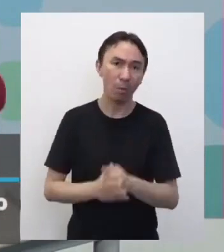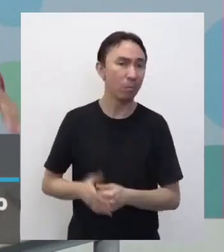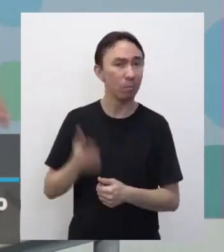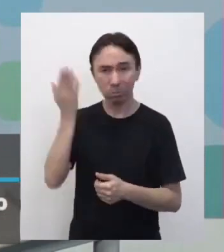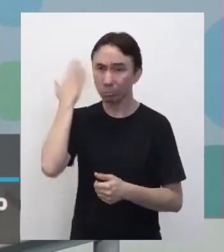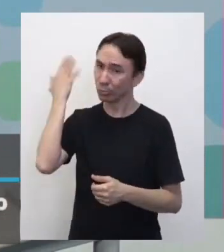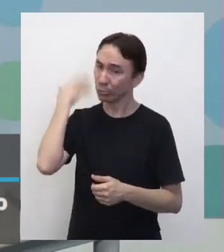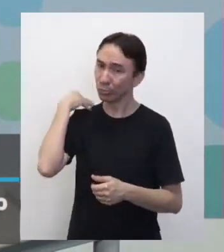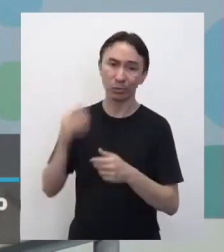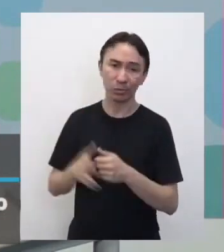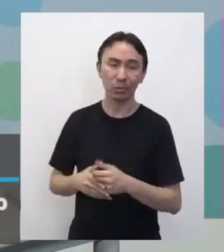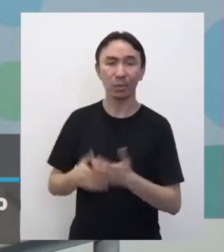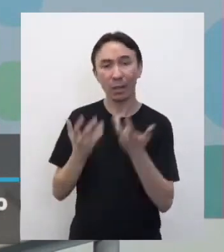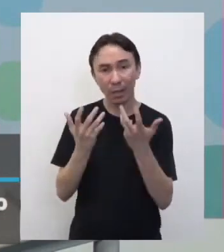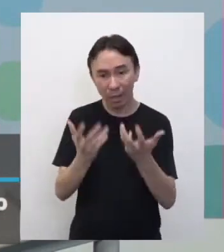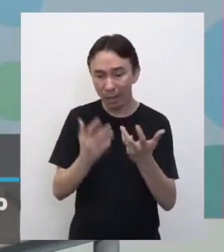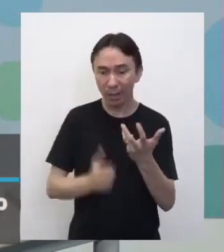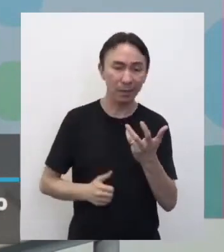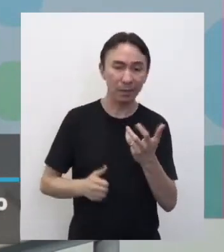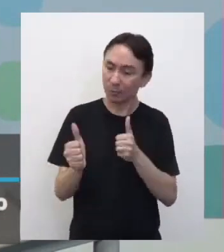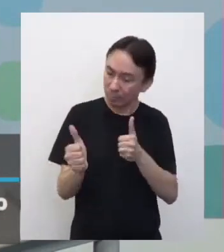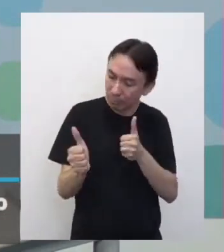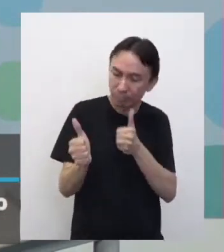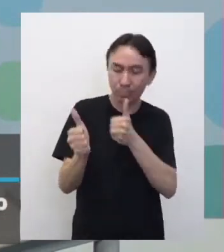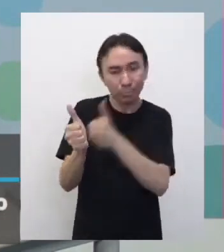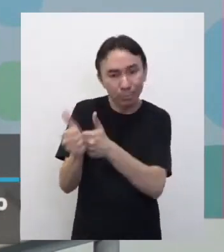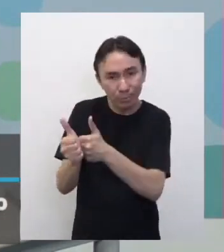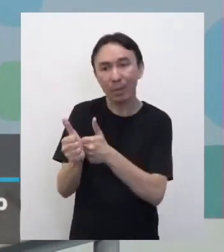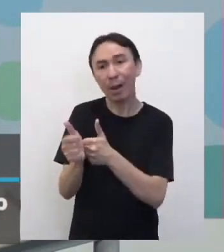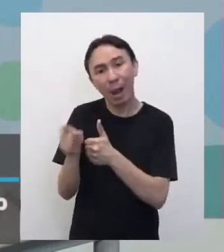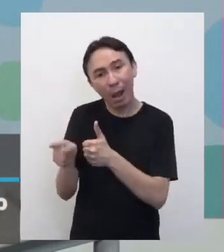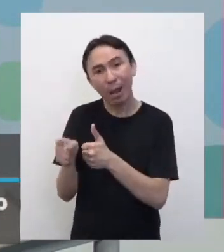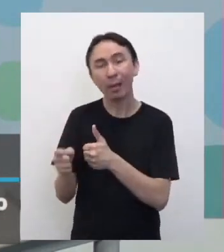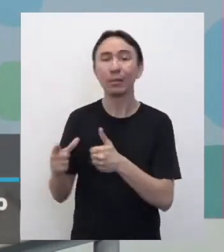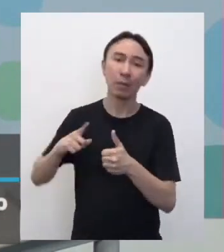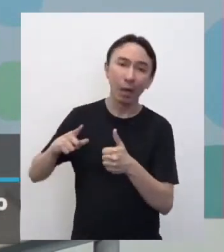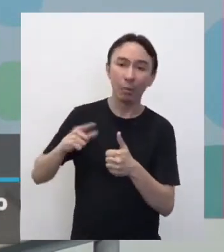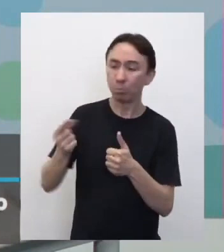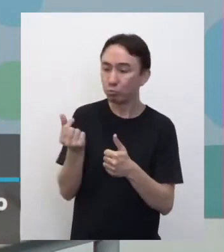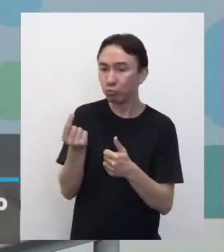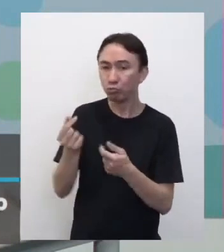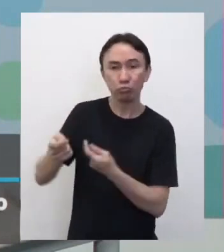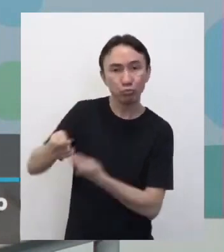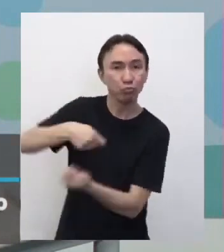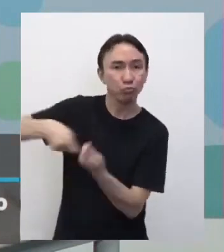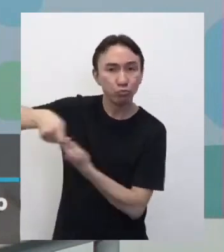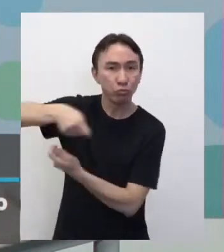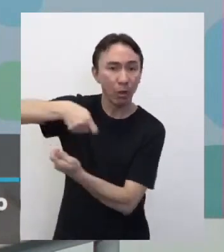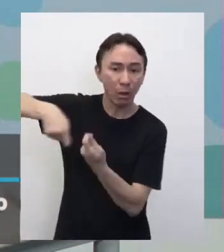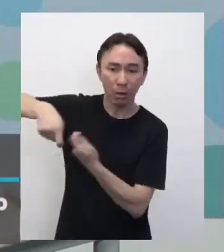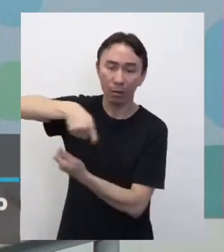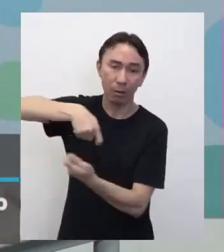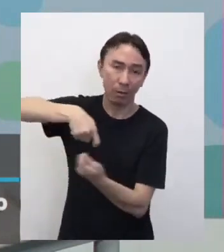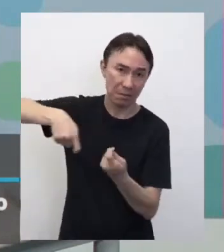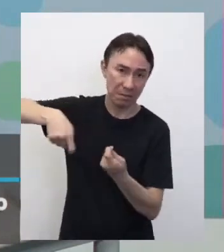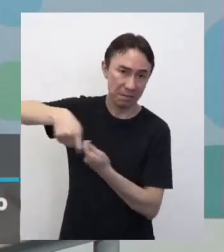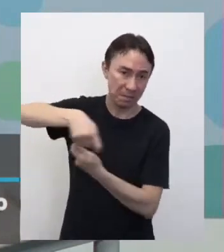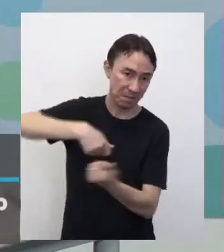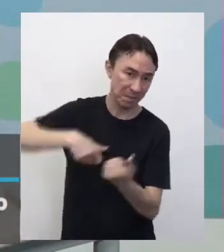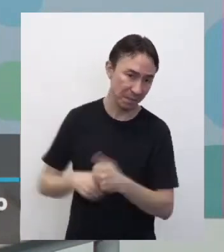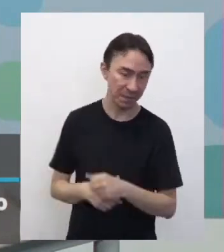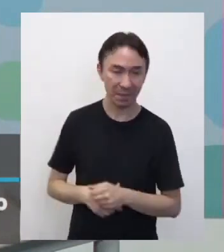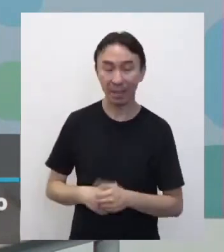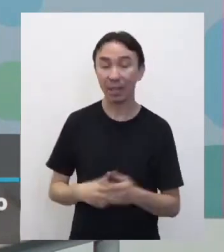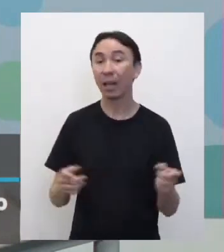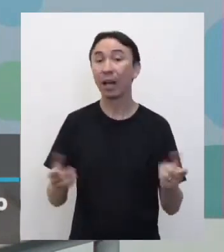viver próximo às áreas onde o comércio era praticado aí, tá? Vamos falar um pouquinho agora das